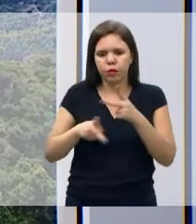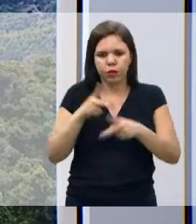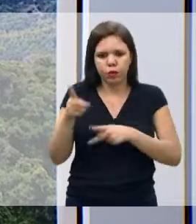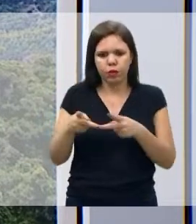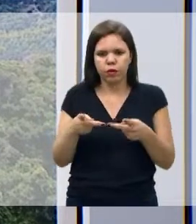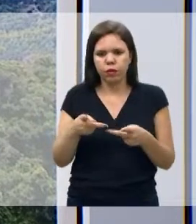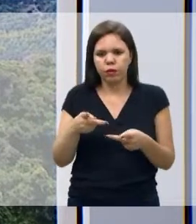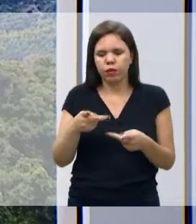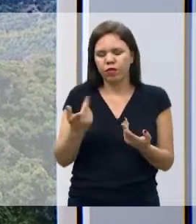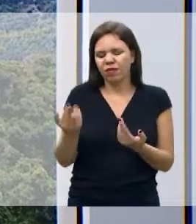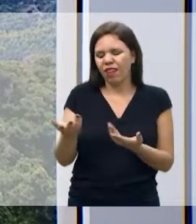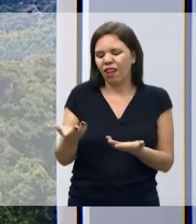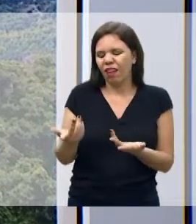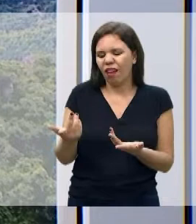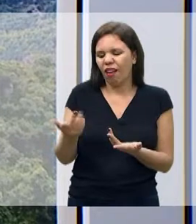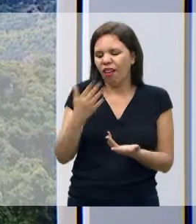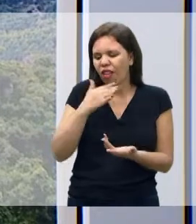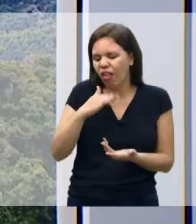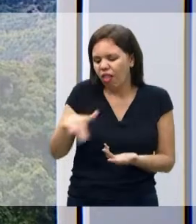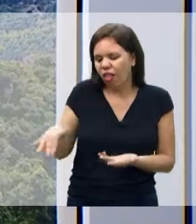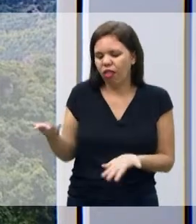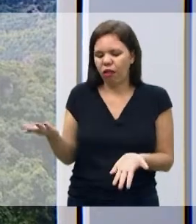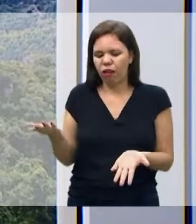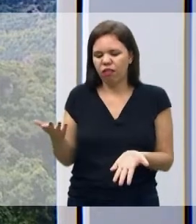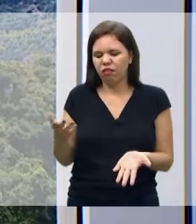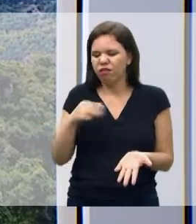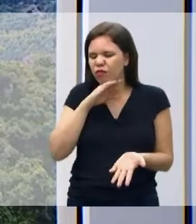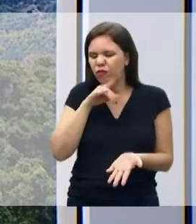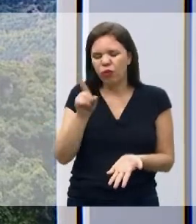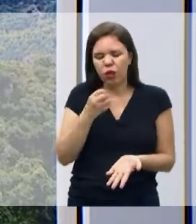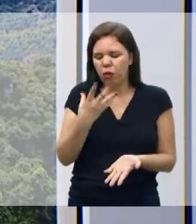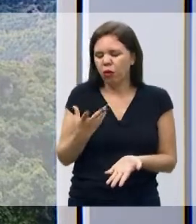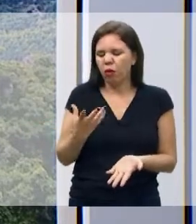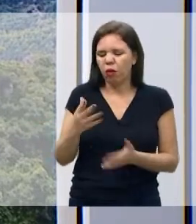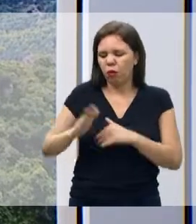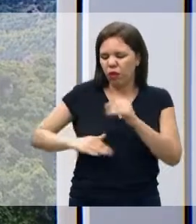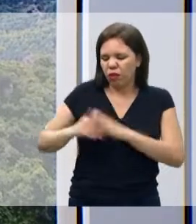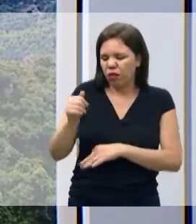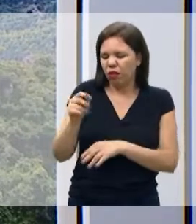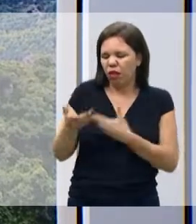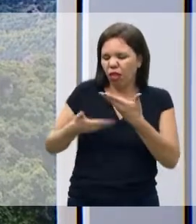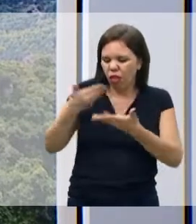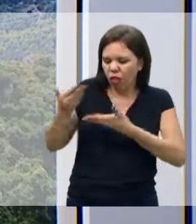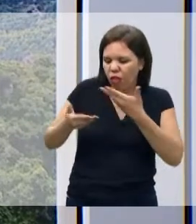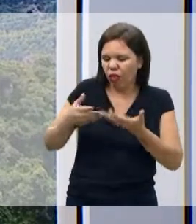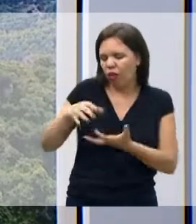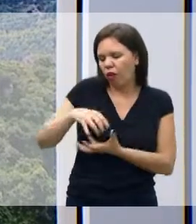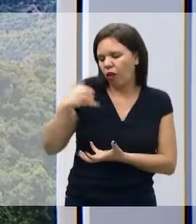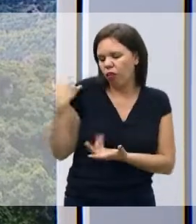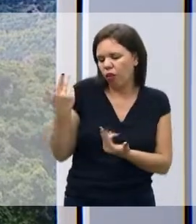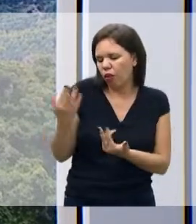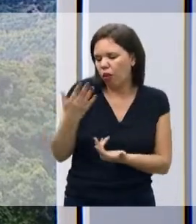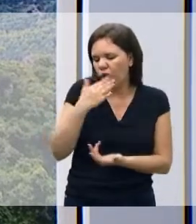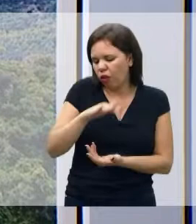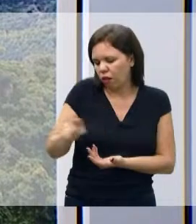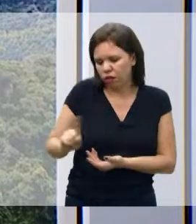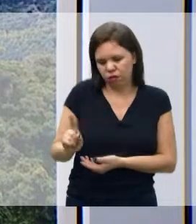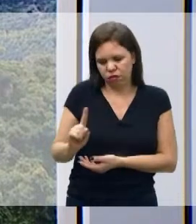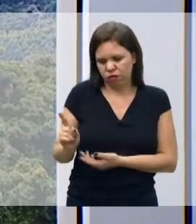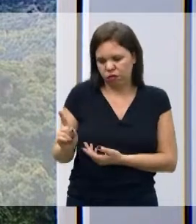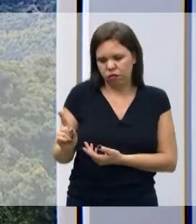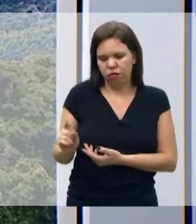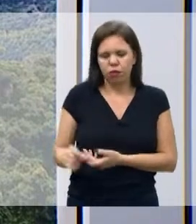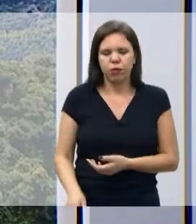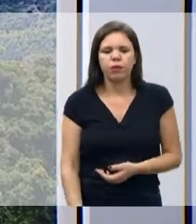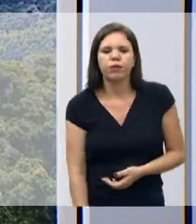forma infantilizada, e é muito desagradável isso, né, porque o idoso não quer ser tratado como criança,